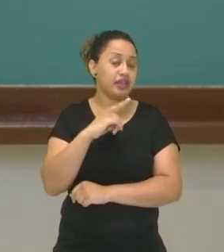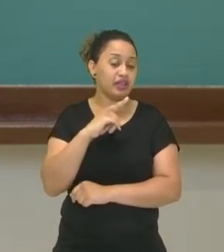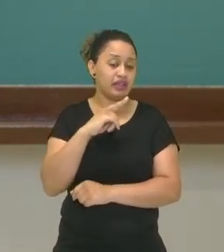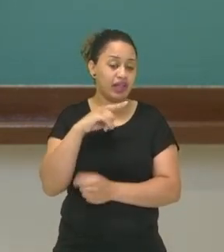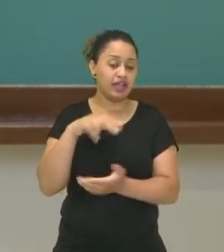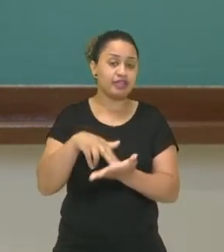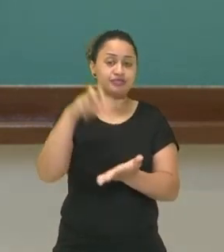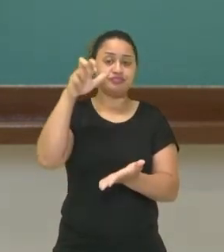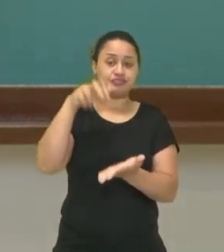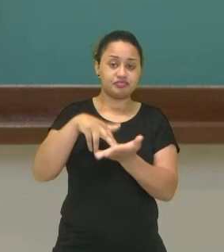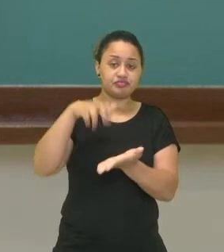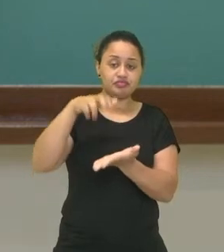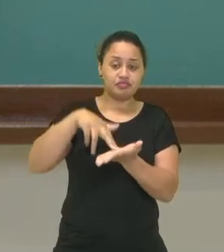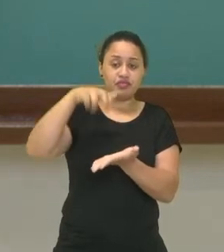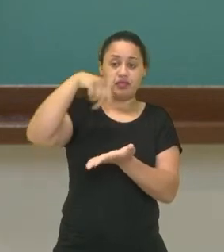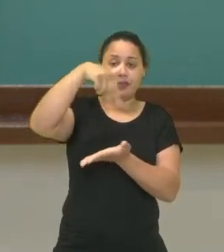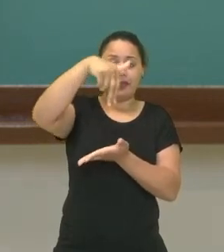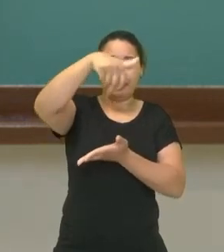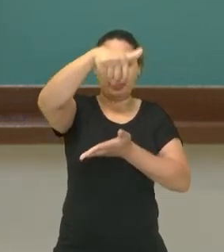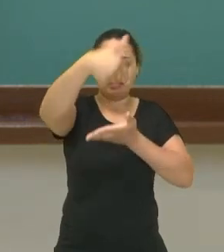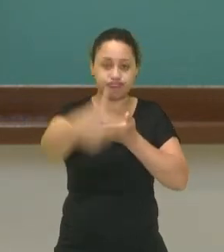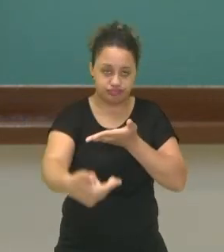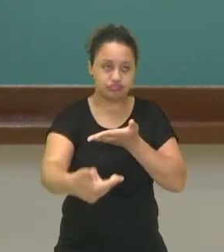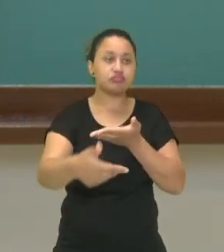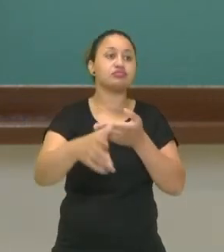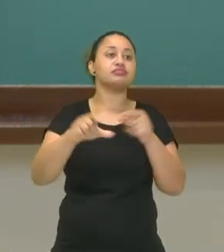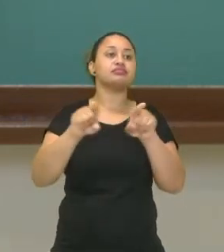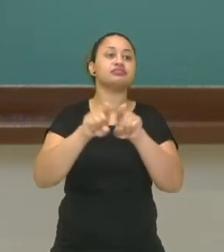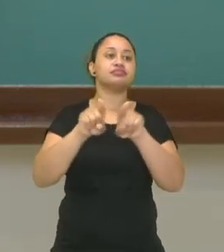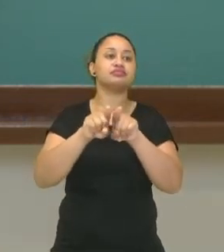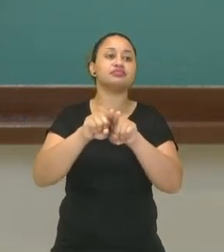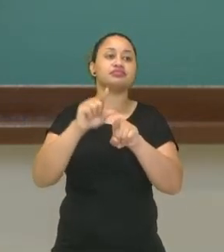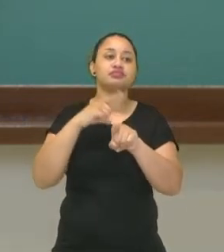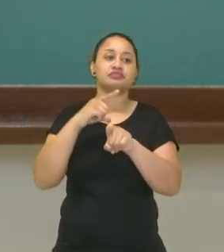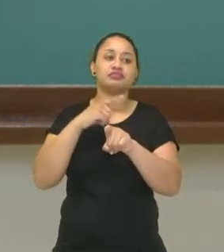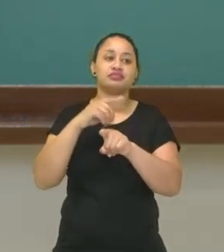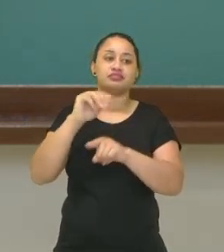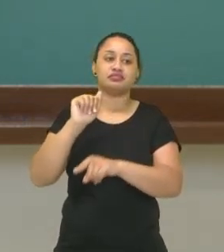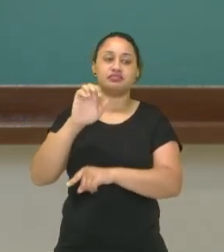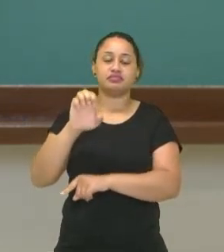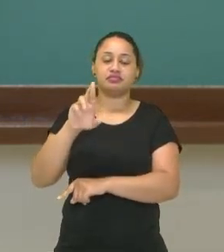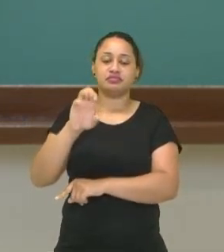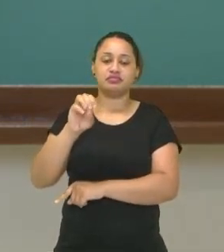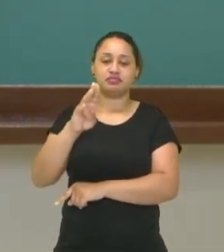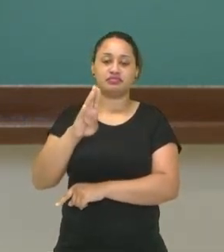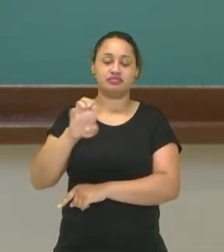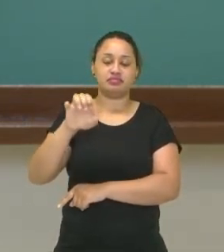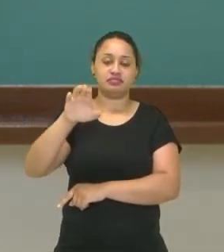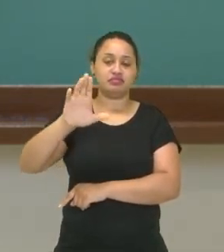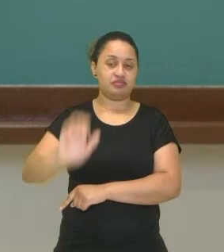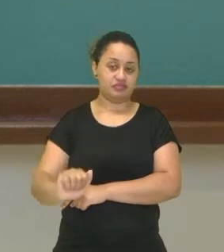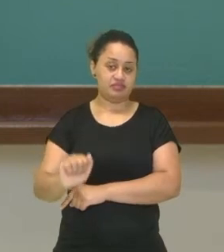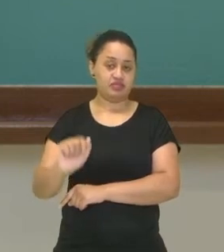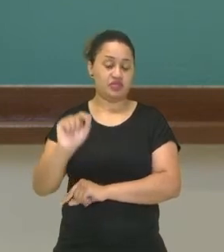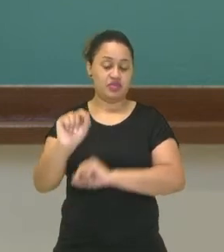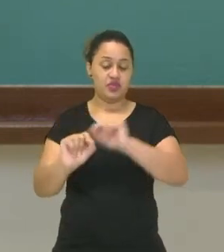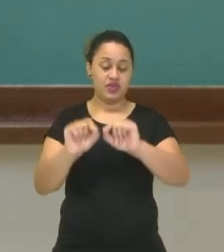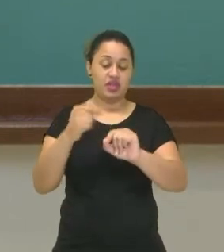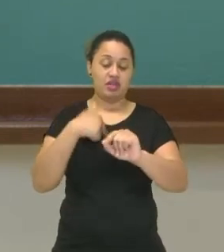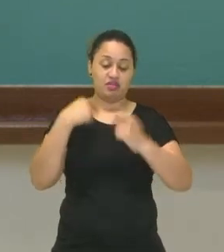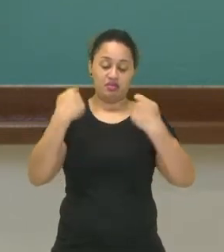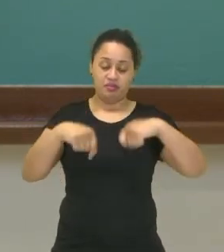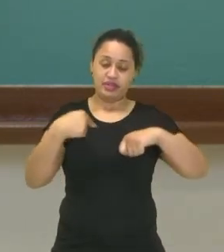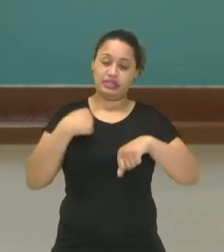trampolim, né? Ginástica de trampolim. E a ginástica aeróbica, que é aquela ginástica onde eu preciso ter